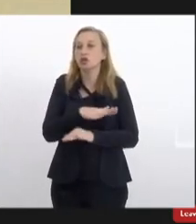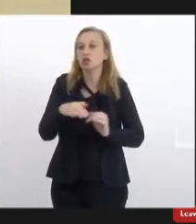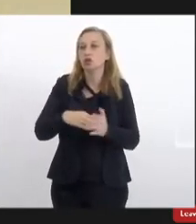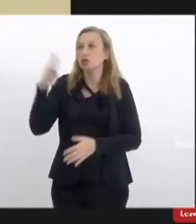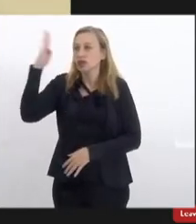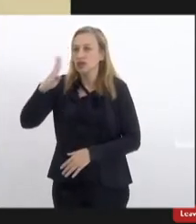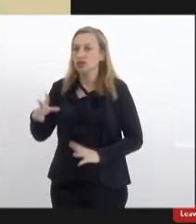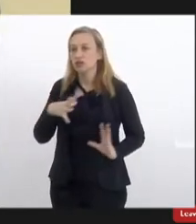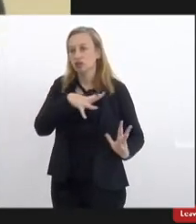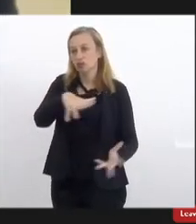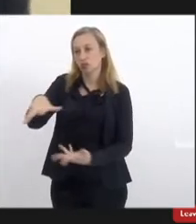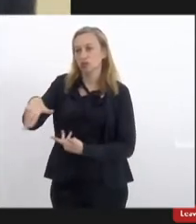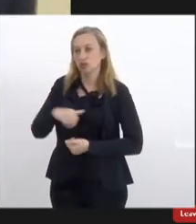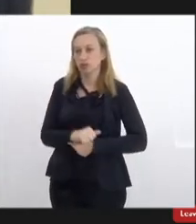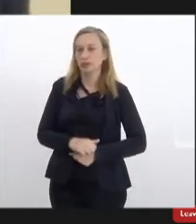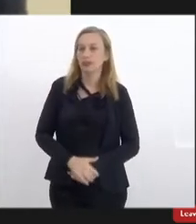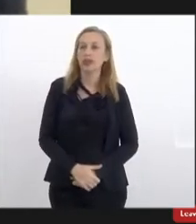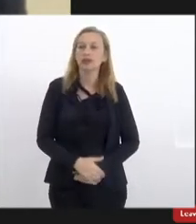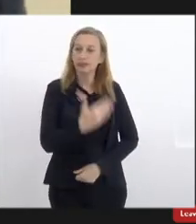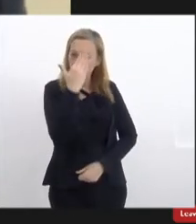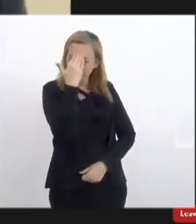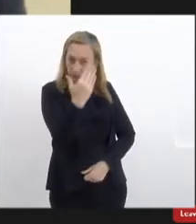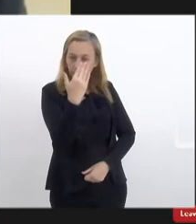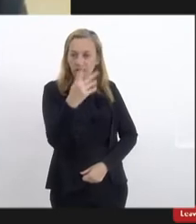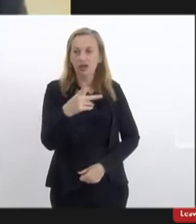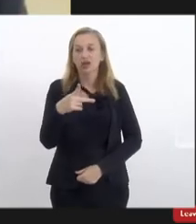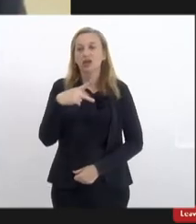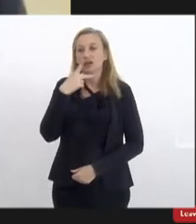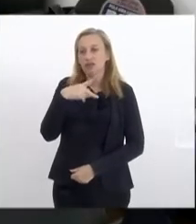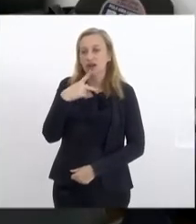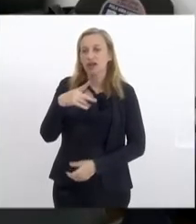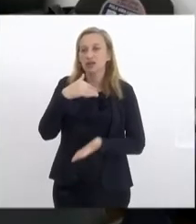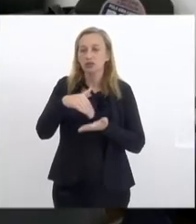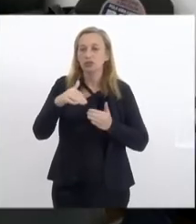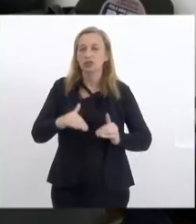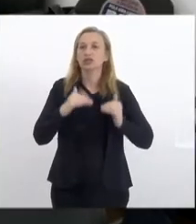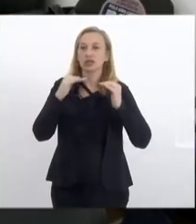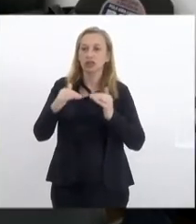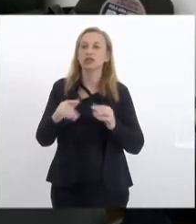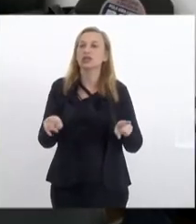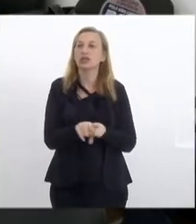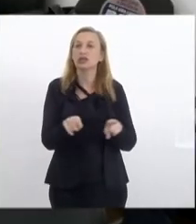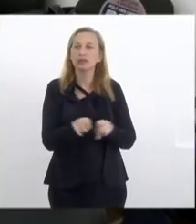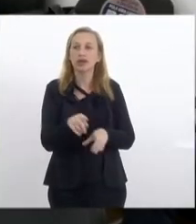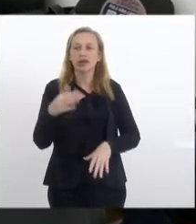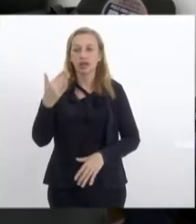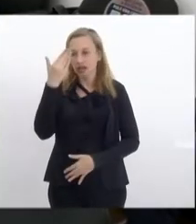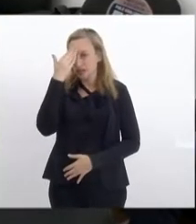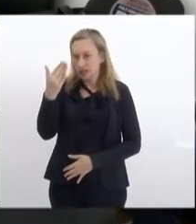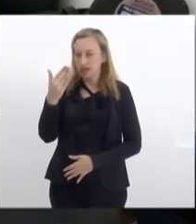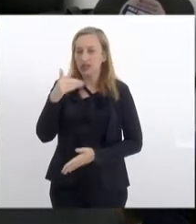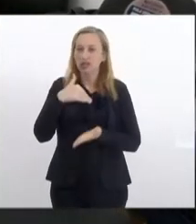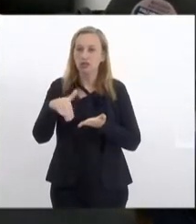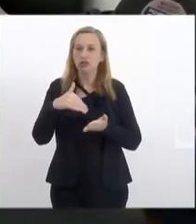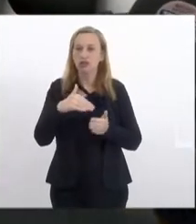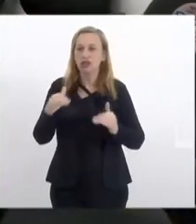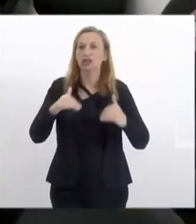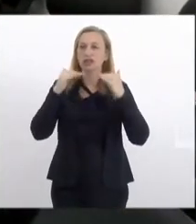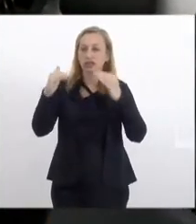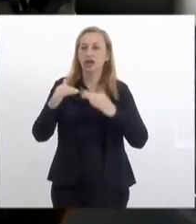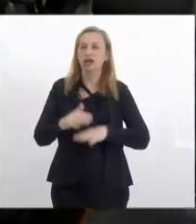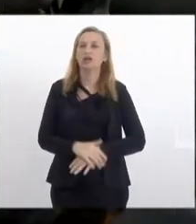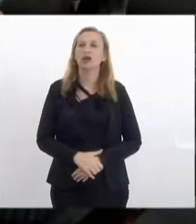e mundo. Eu que agradeço a fala, subsecretário. Quero também agradecer, subsecretário, e fazer aqui